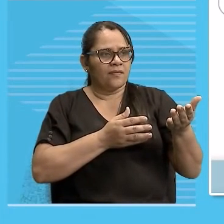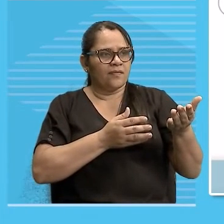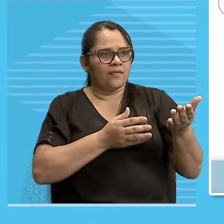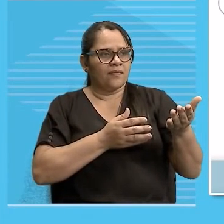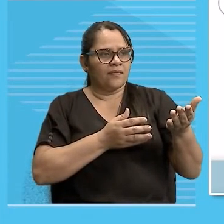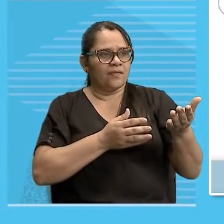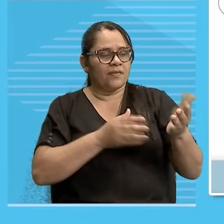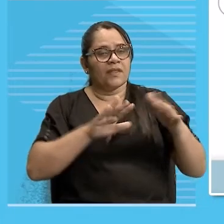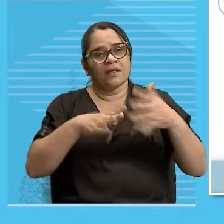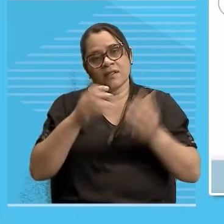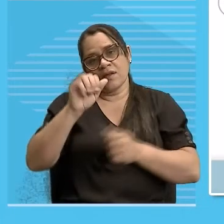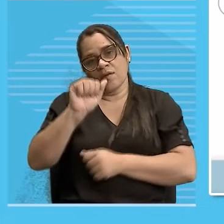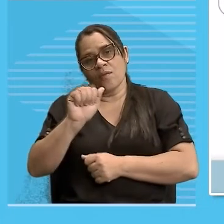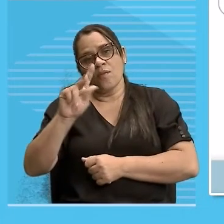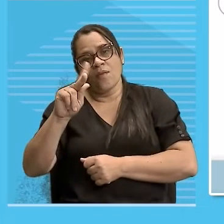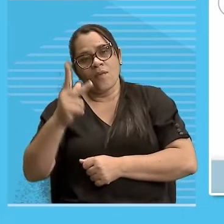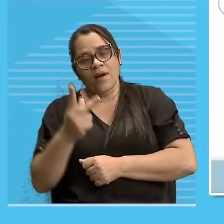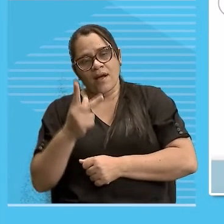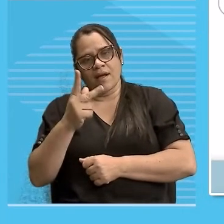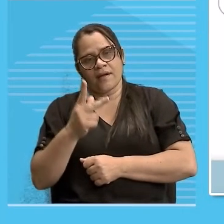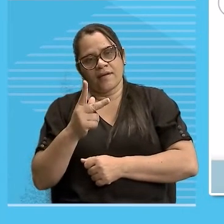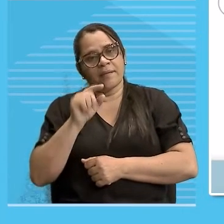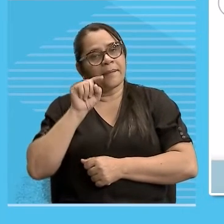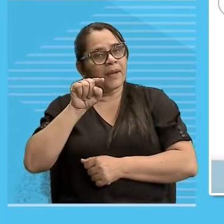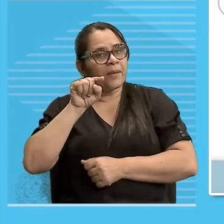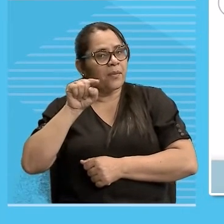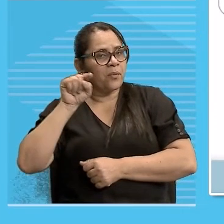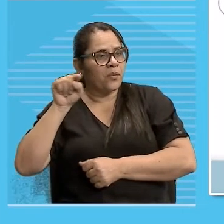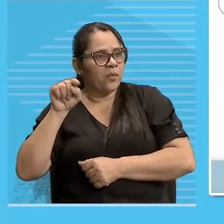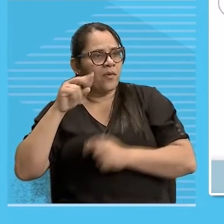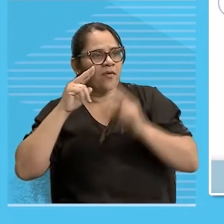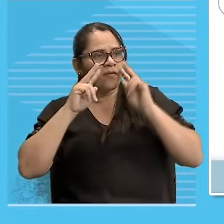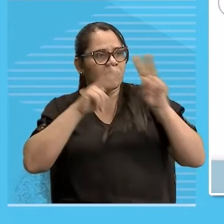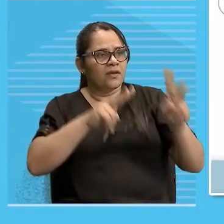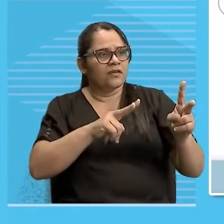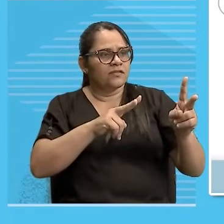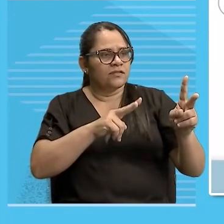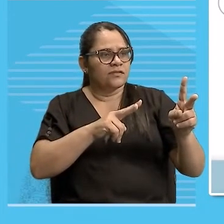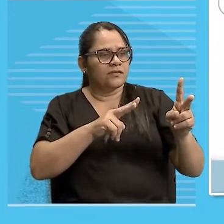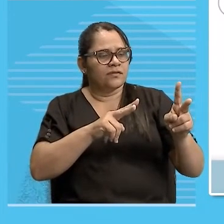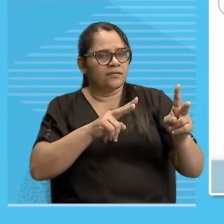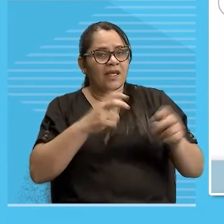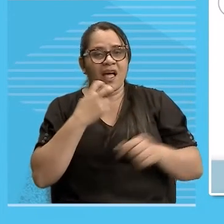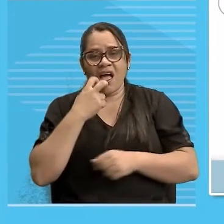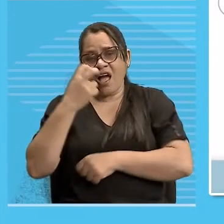Esse A aqui seria que o A bom, seguido de uma exclamação, né?